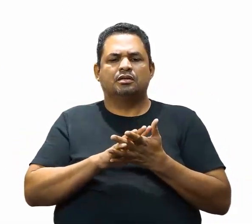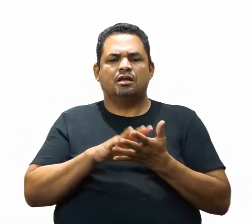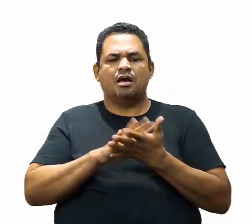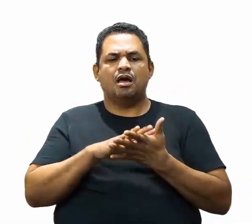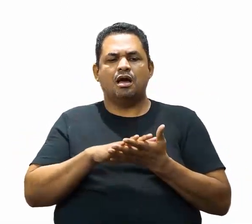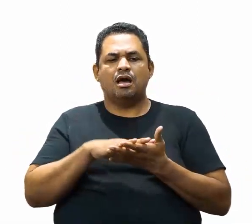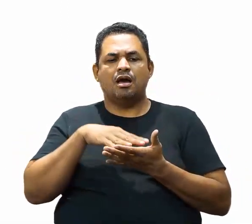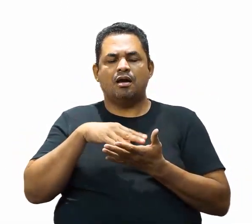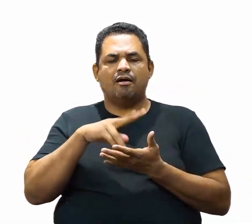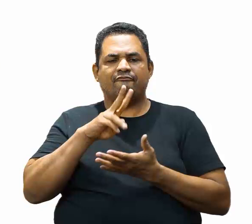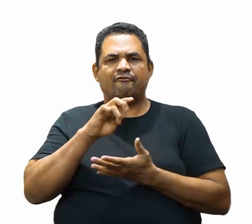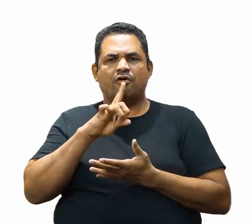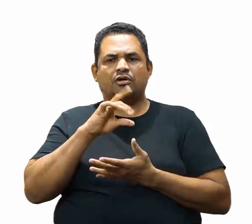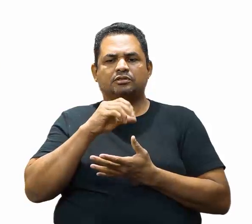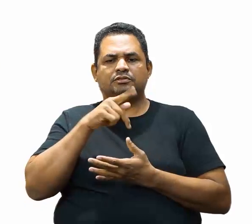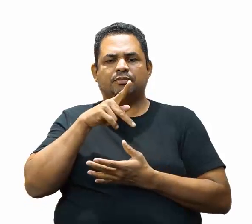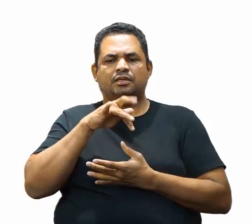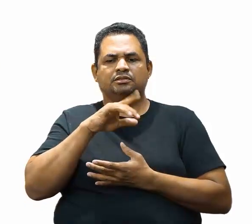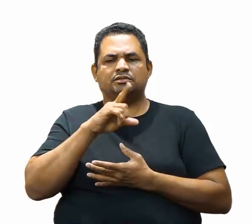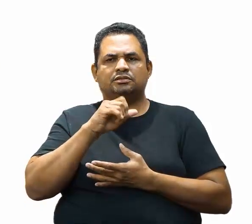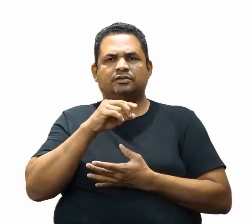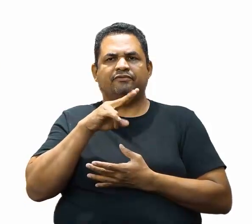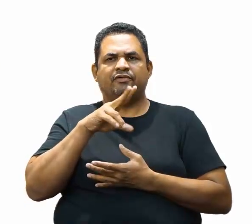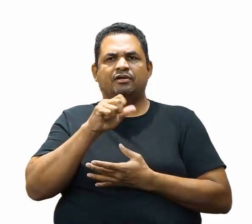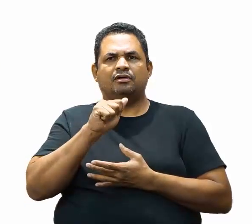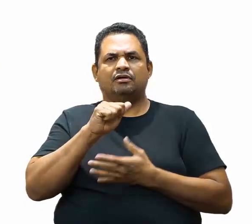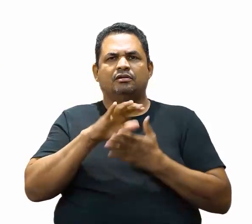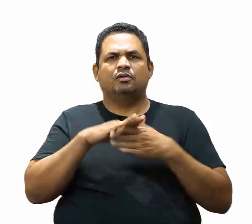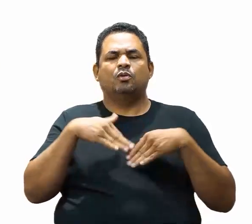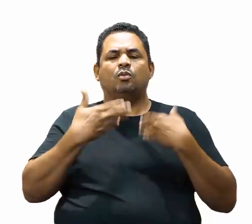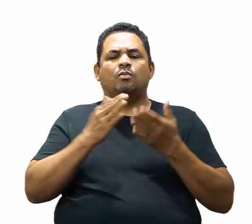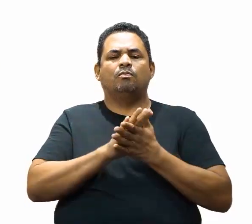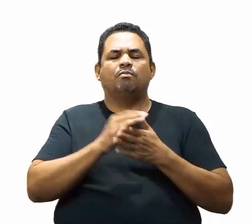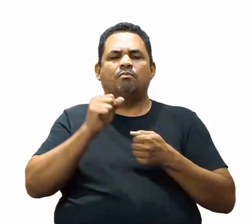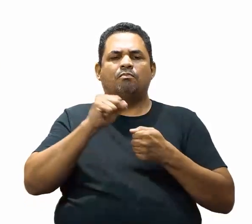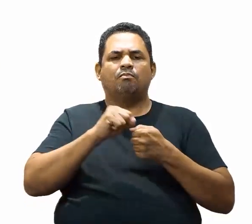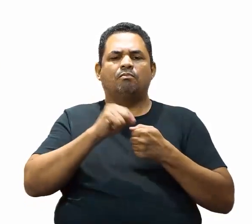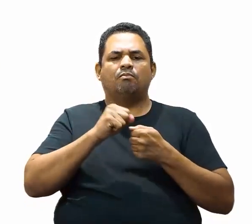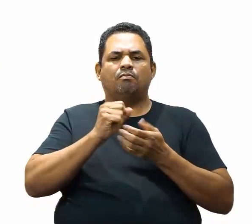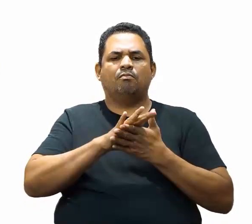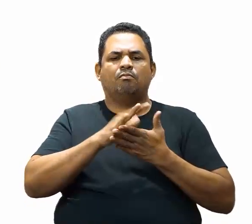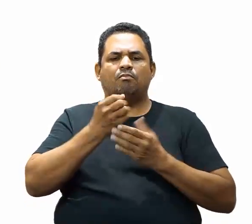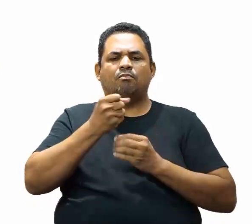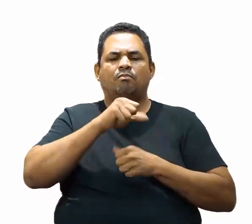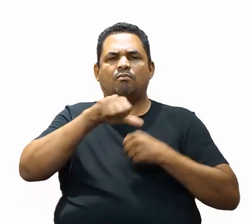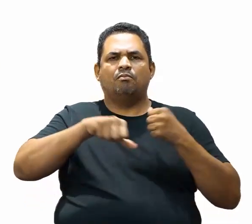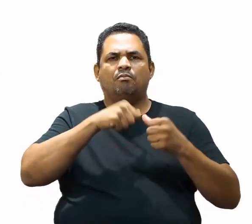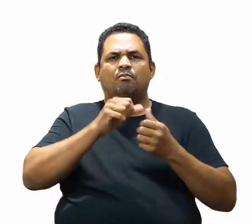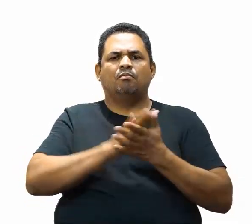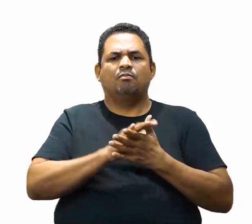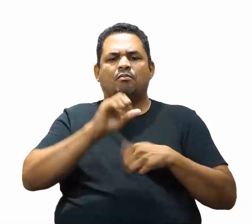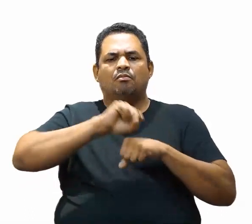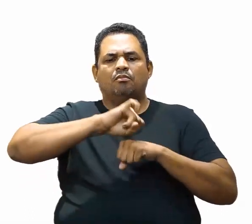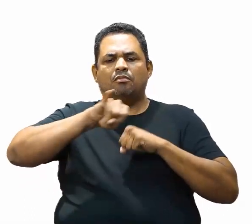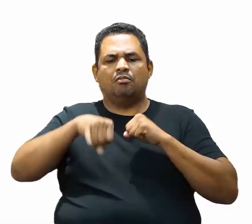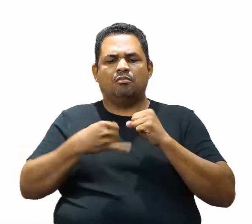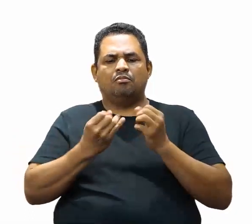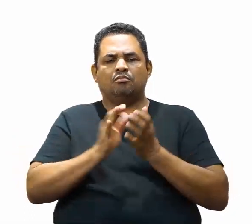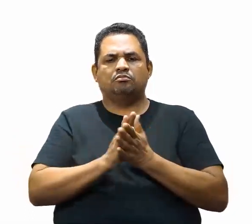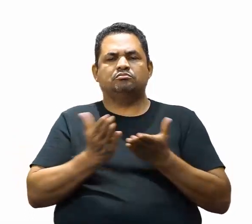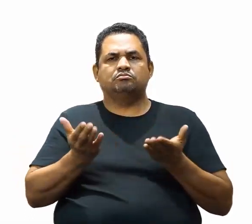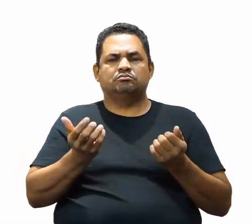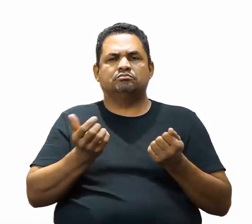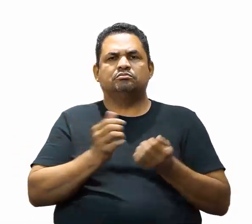quando eu faço essa transformação, o meu adjetivo, que até então fazia papel de